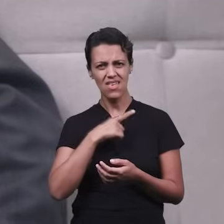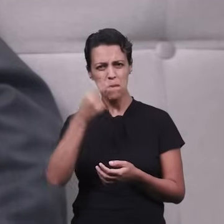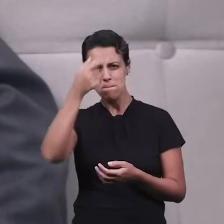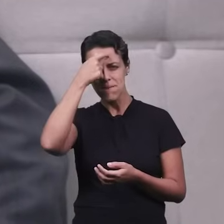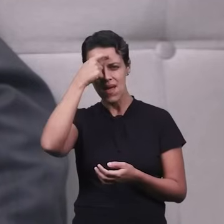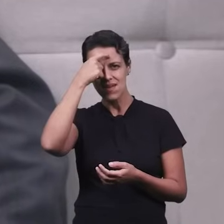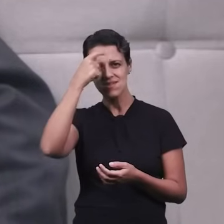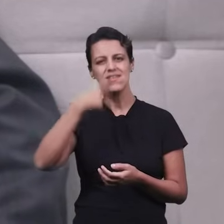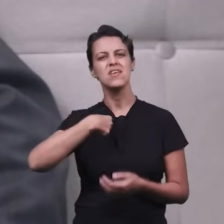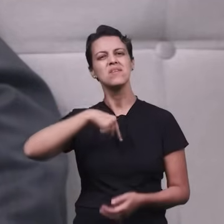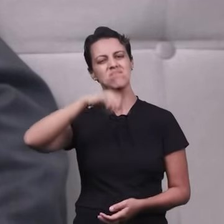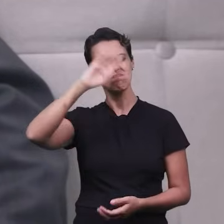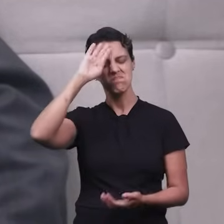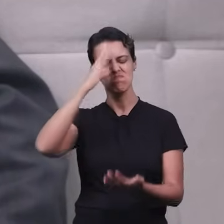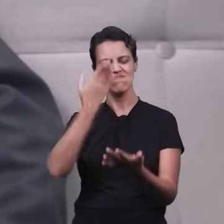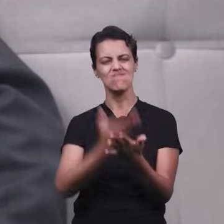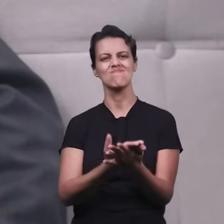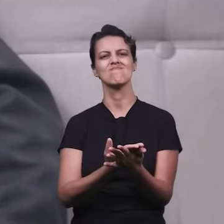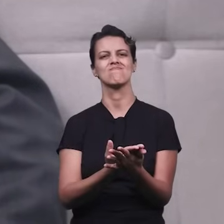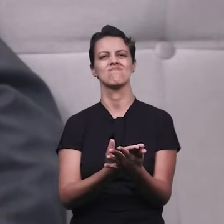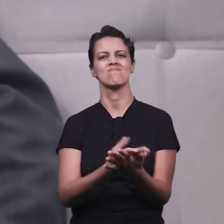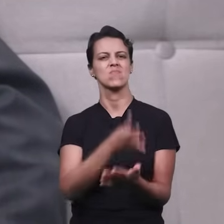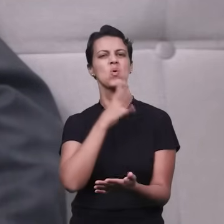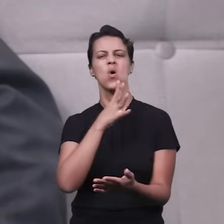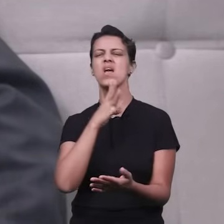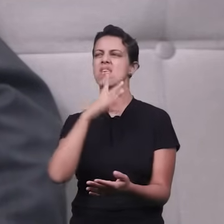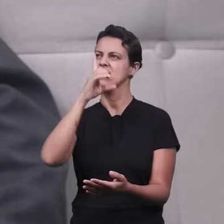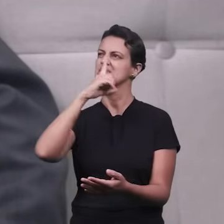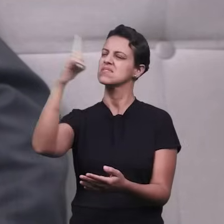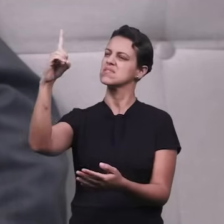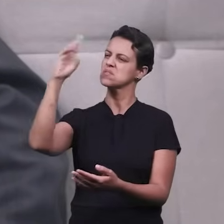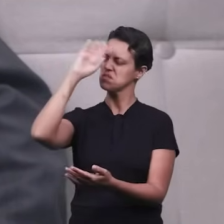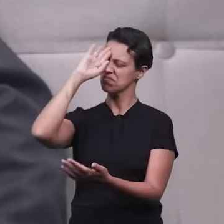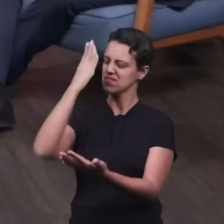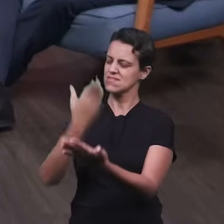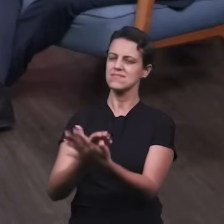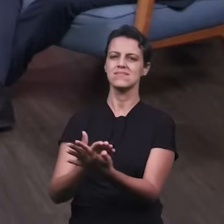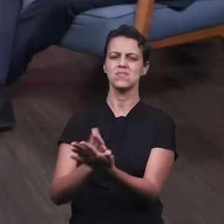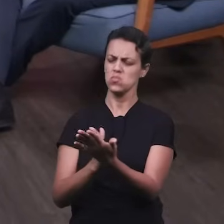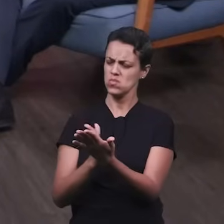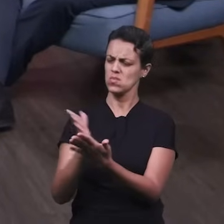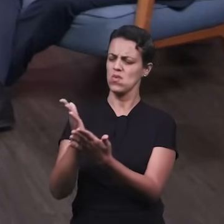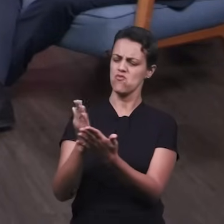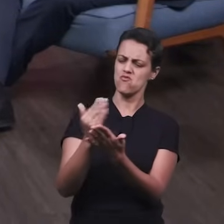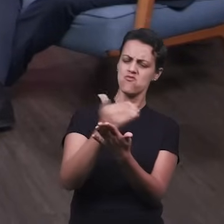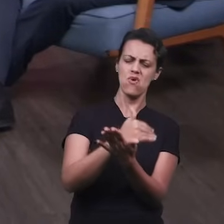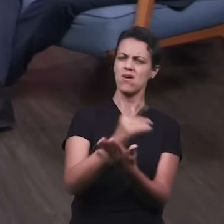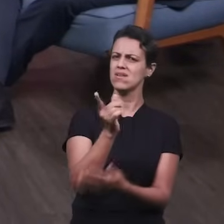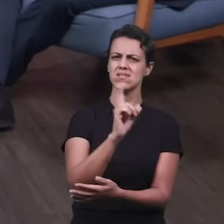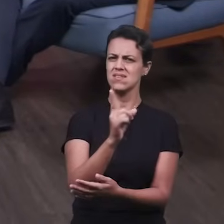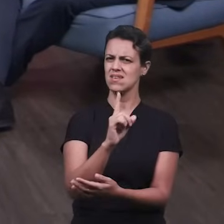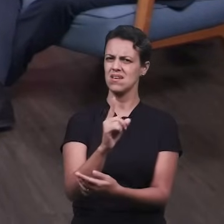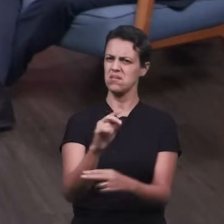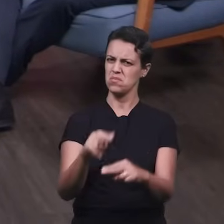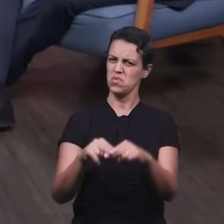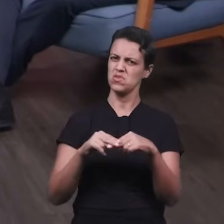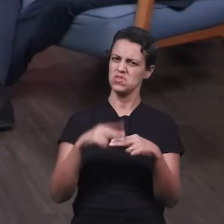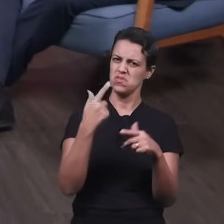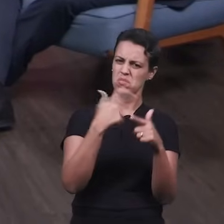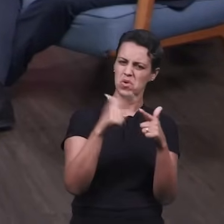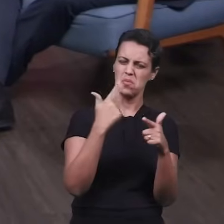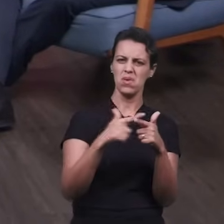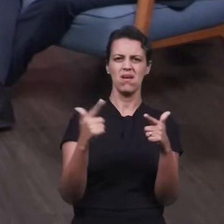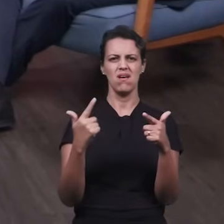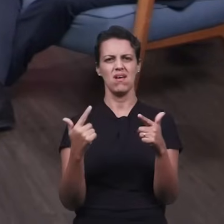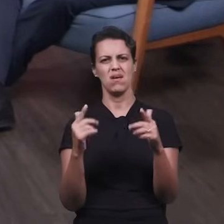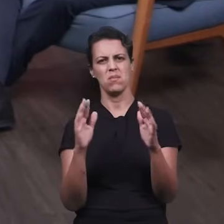Ele vai falar igual Timóteo, eu sei e quem tem crido. Sabe, tem crido? Não vai em frente, não recua não, porque